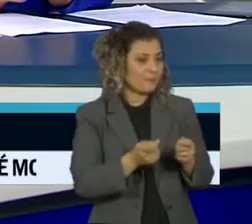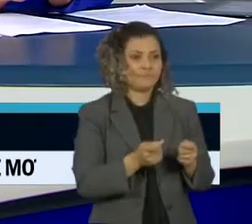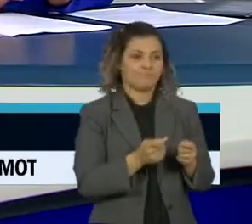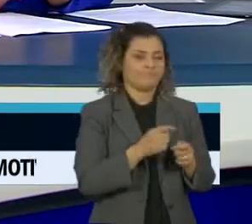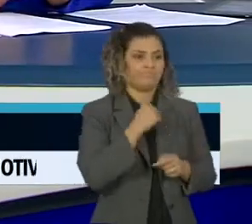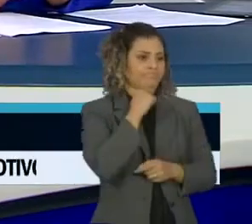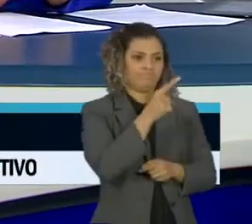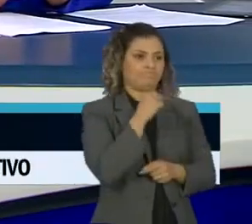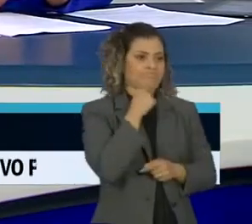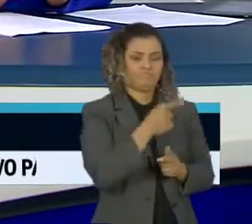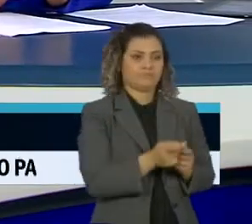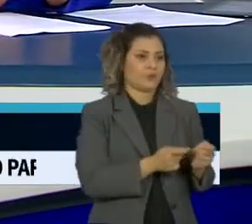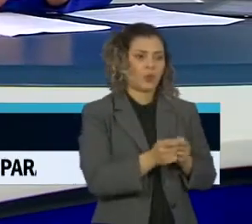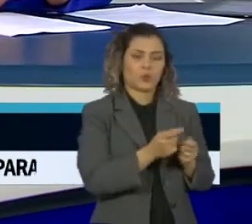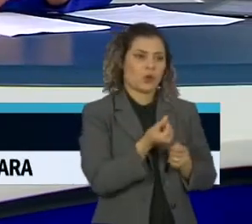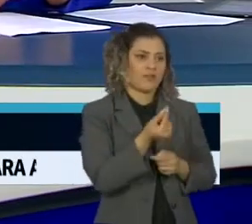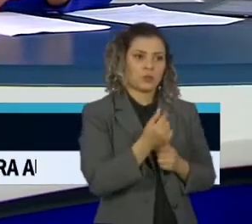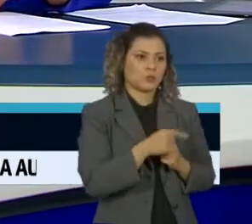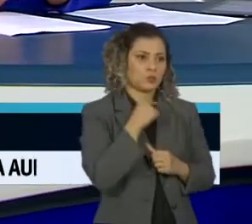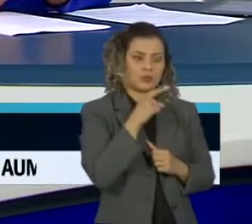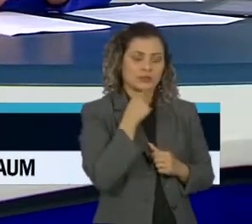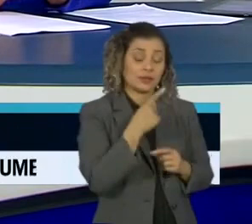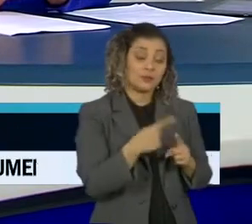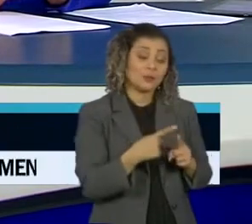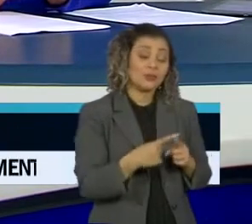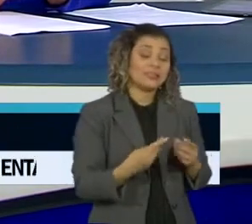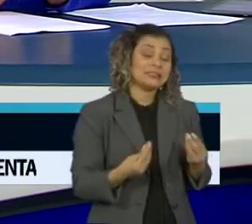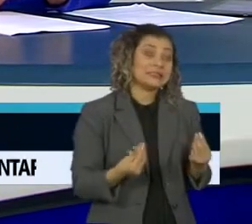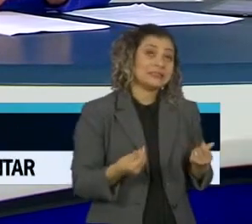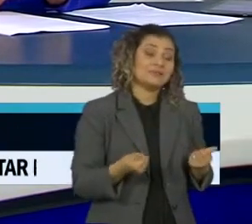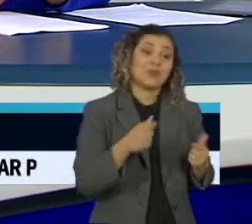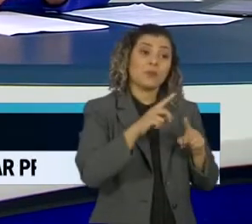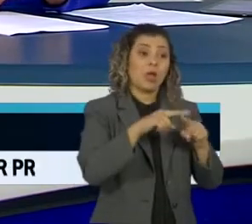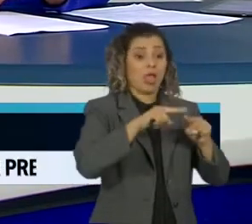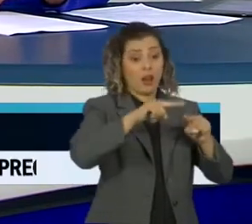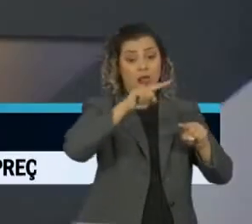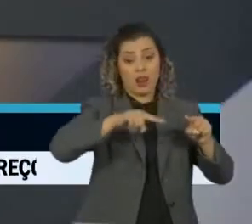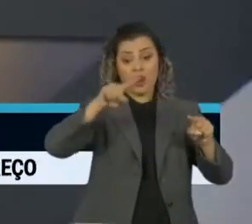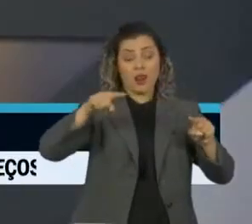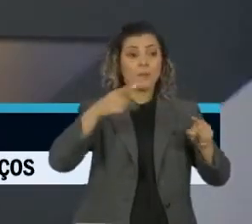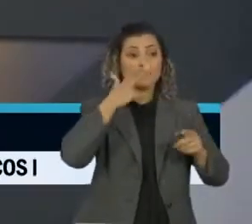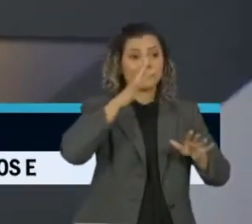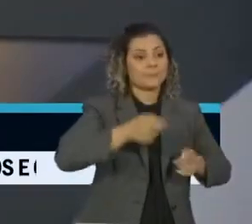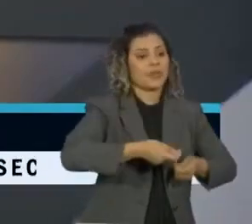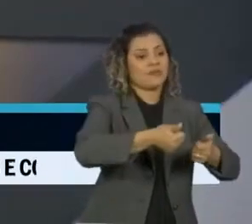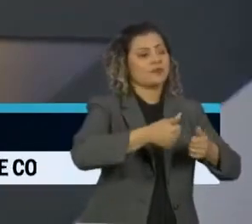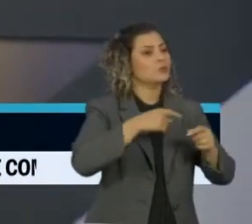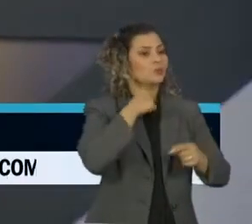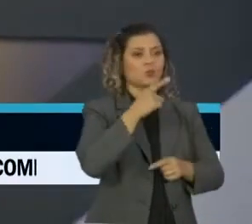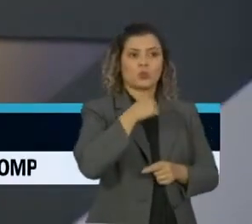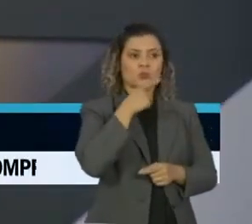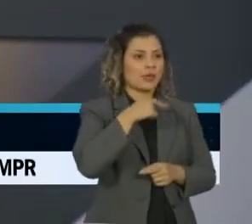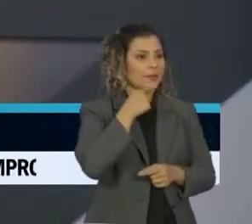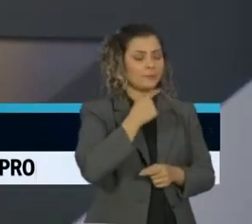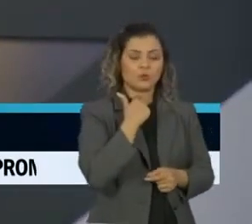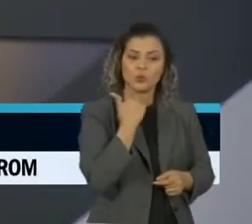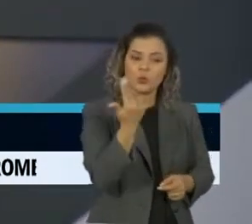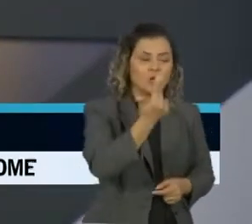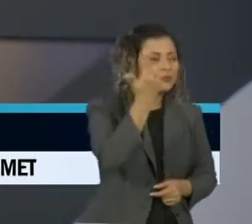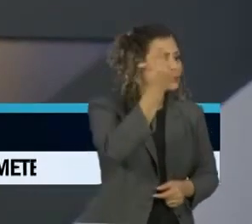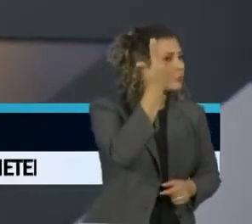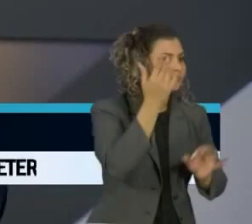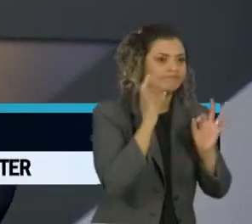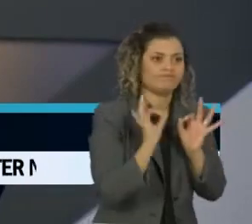Estado, de tentar controlar os preços para que você tenha um índice inflacionário mais benéfico. Isso não funciona, isso não